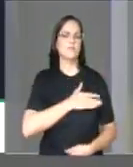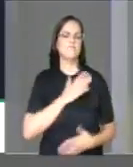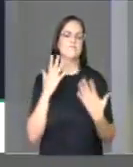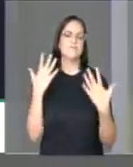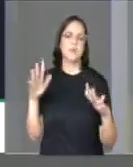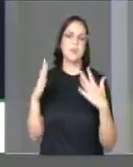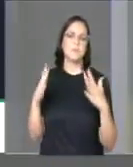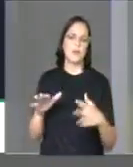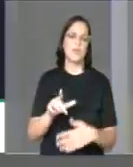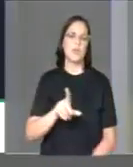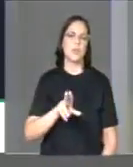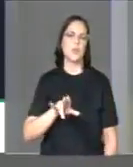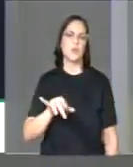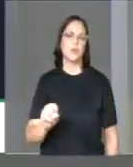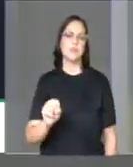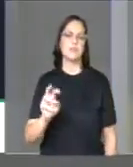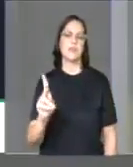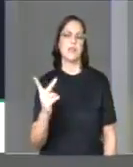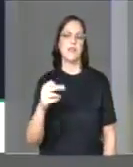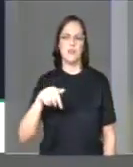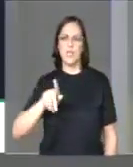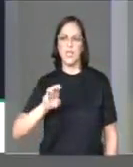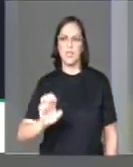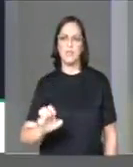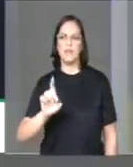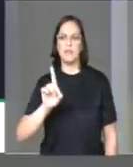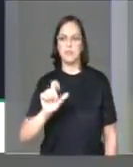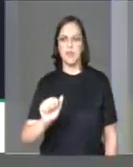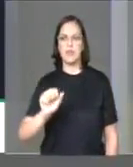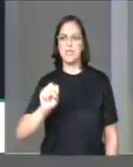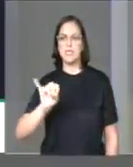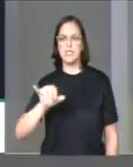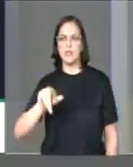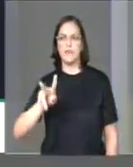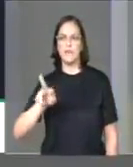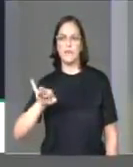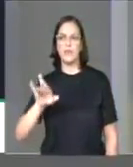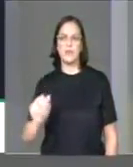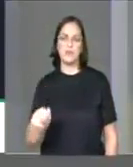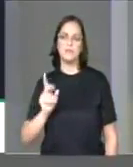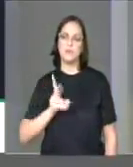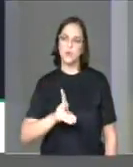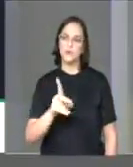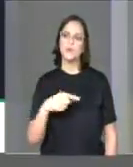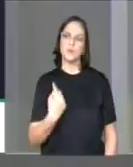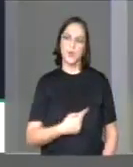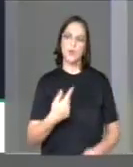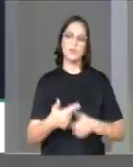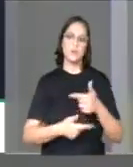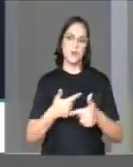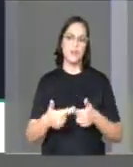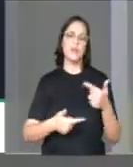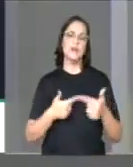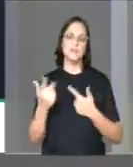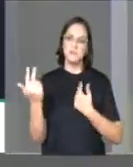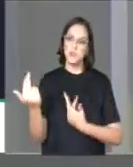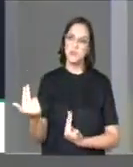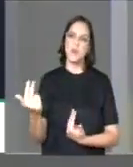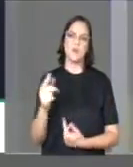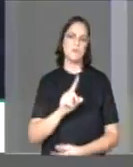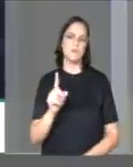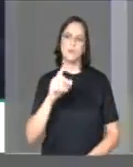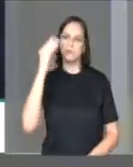Henrique da Silveira. Vamos continuar trabalhando e honrando seus princípios, pois não vamos desistir do